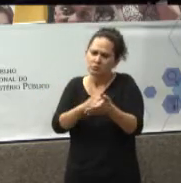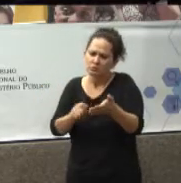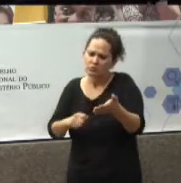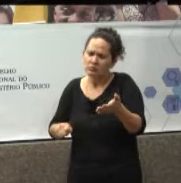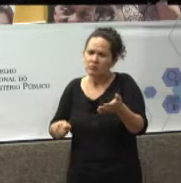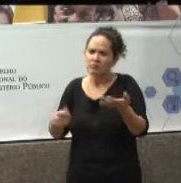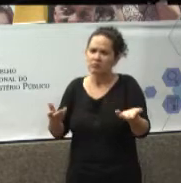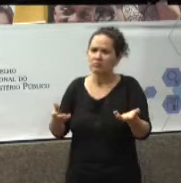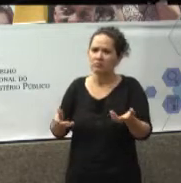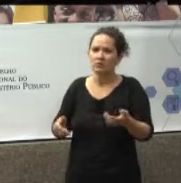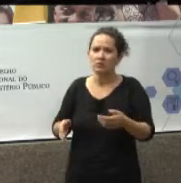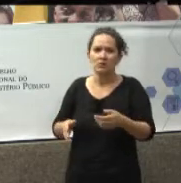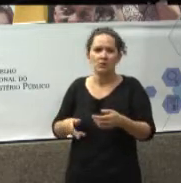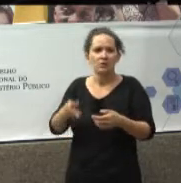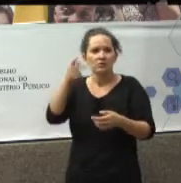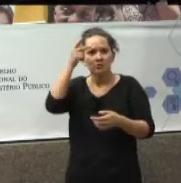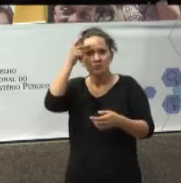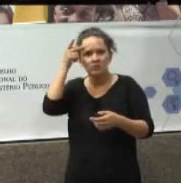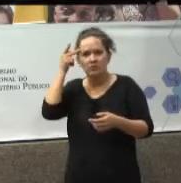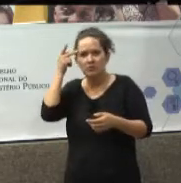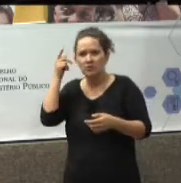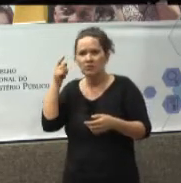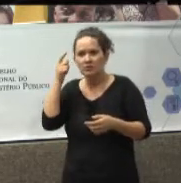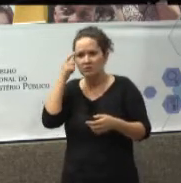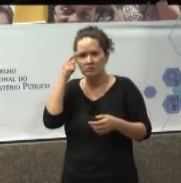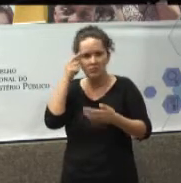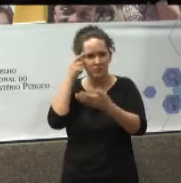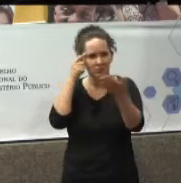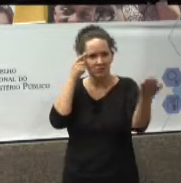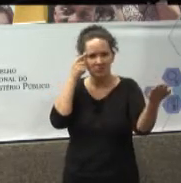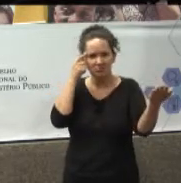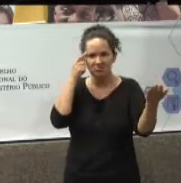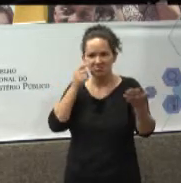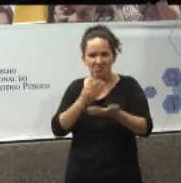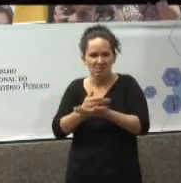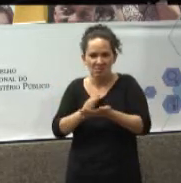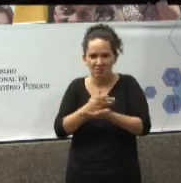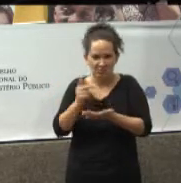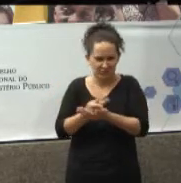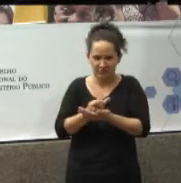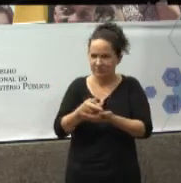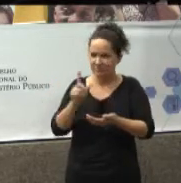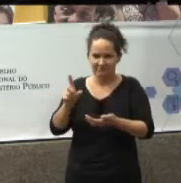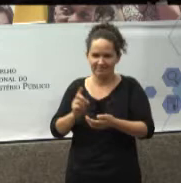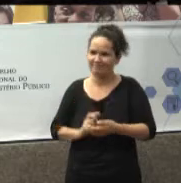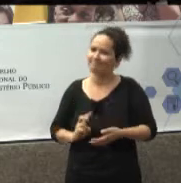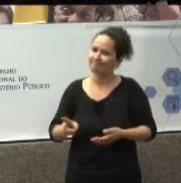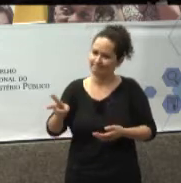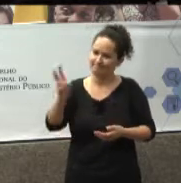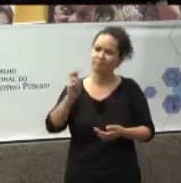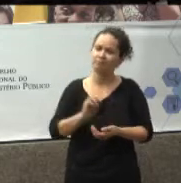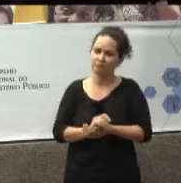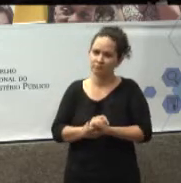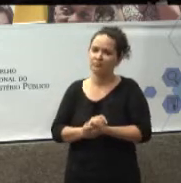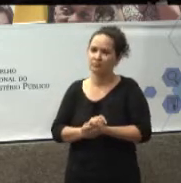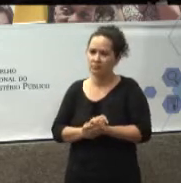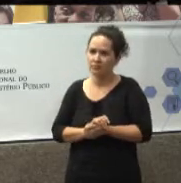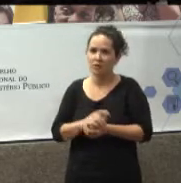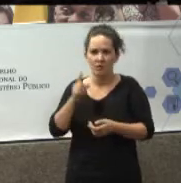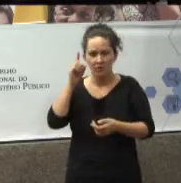fluido os senhores penso que isso é uma coisa esporádica não é uma coisa muito mais freqüente do que nós imaginamos